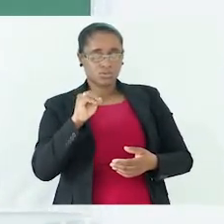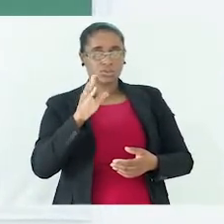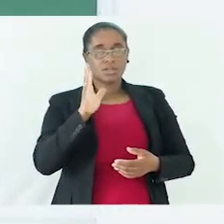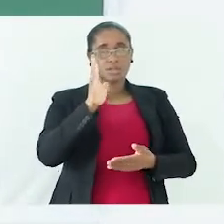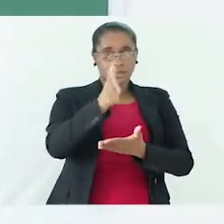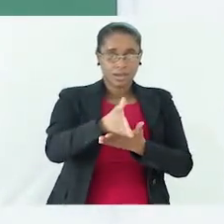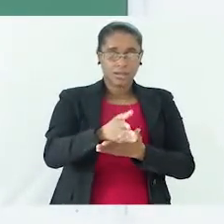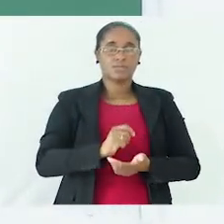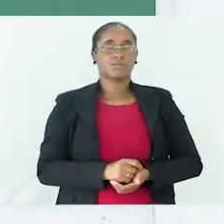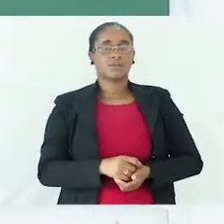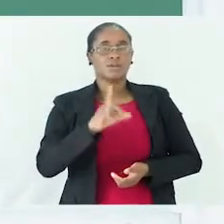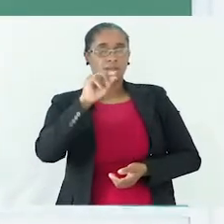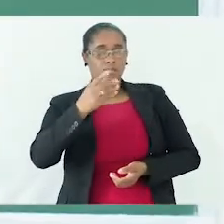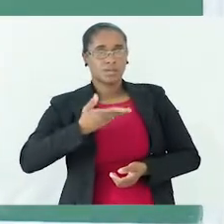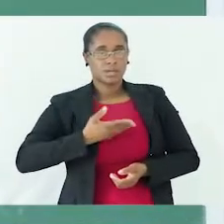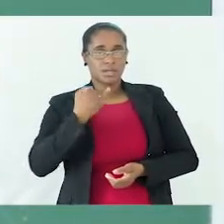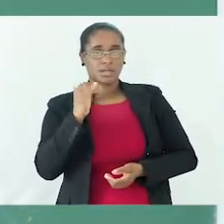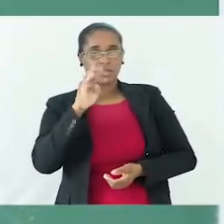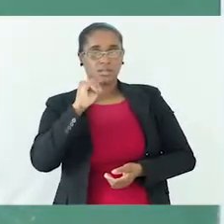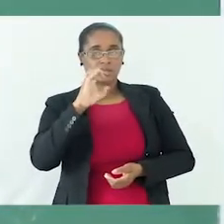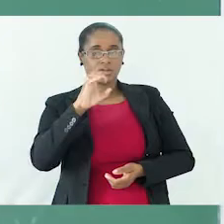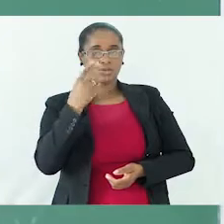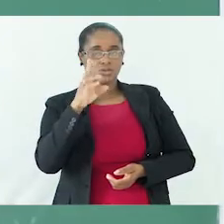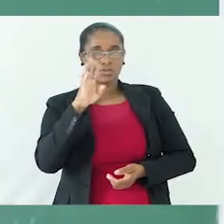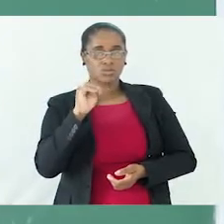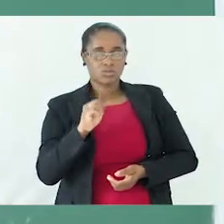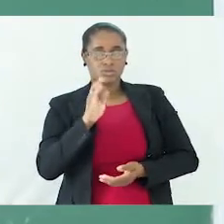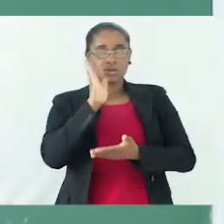e o discurso indireto.